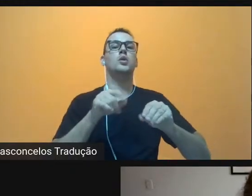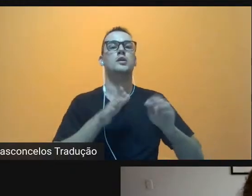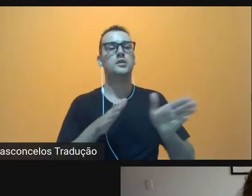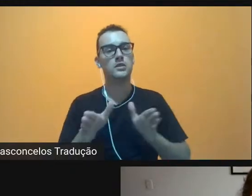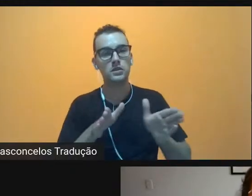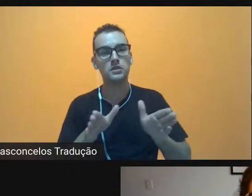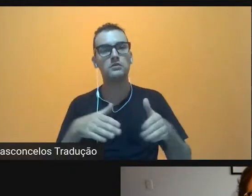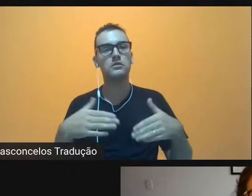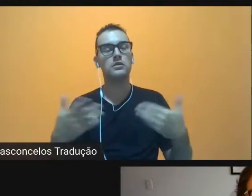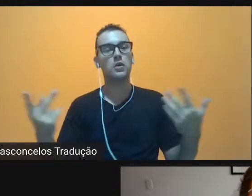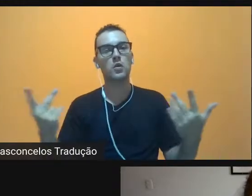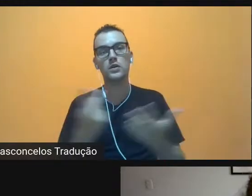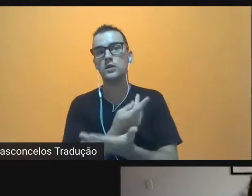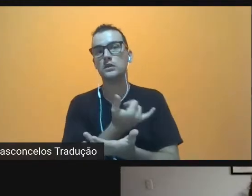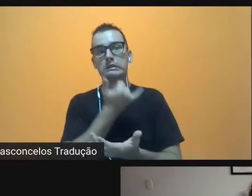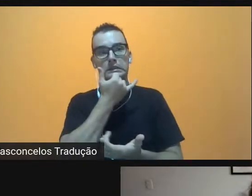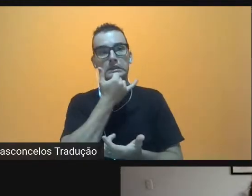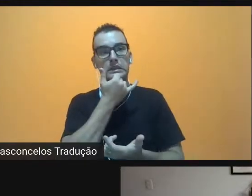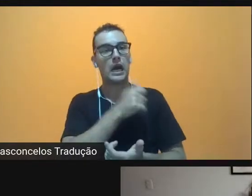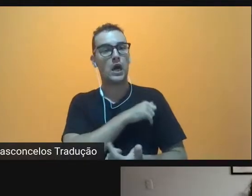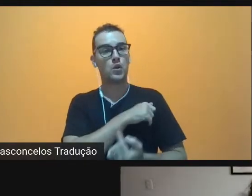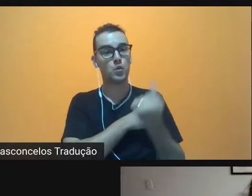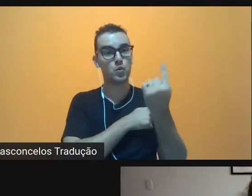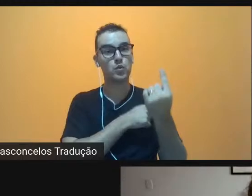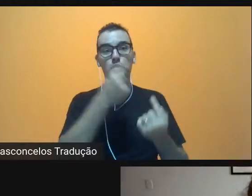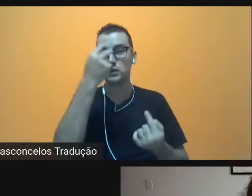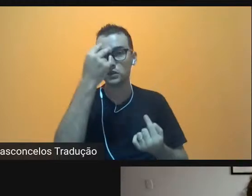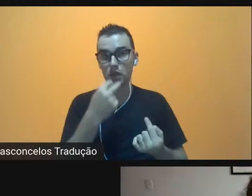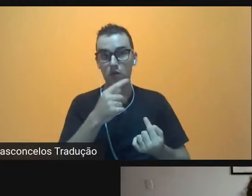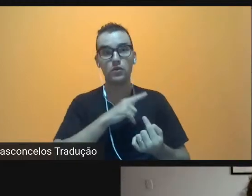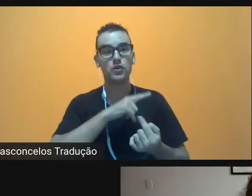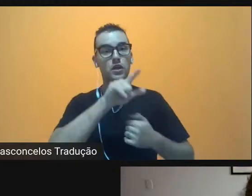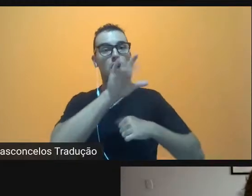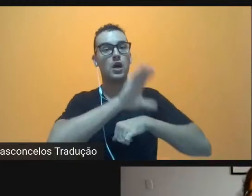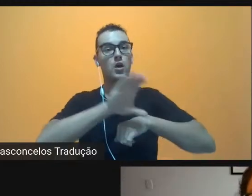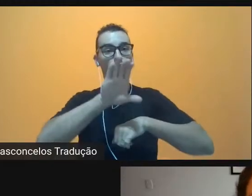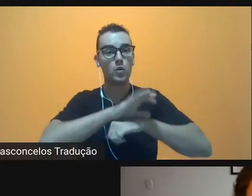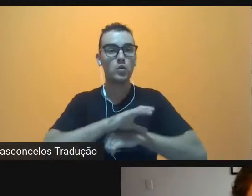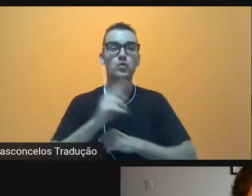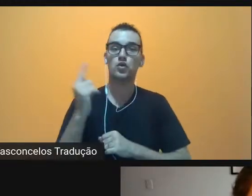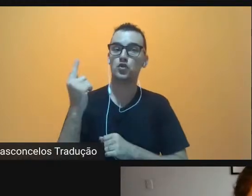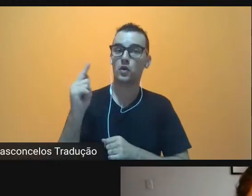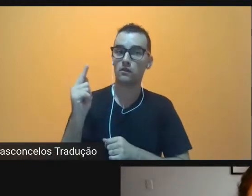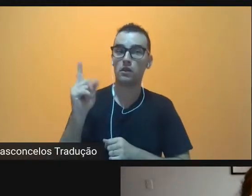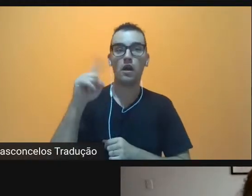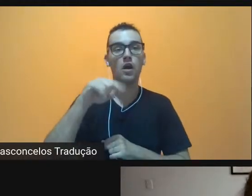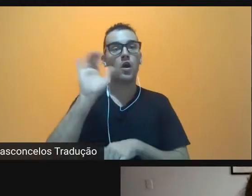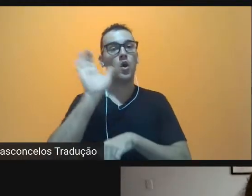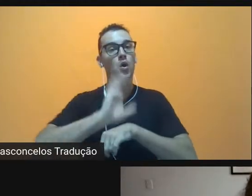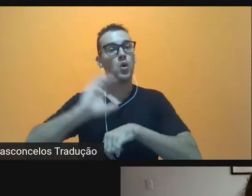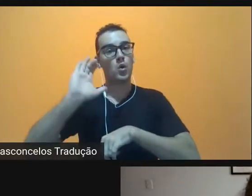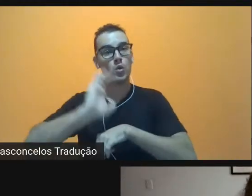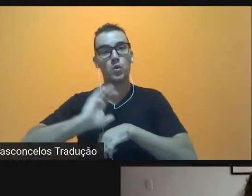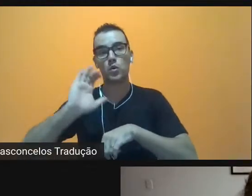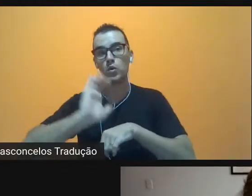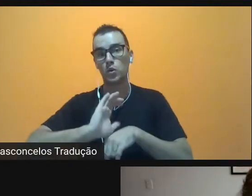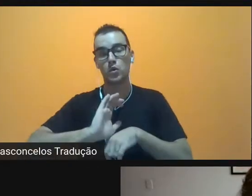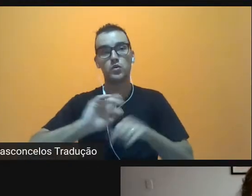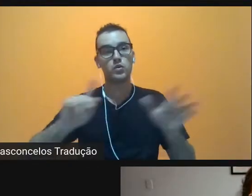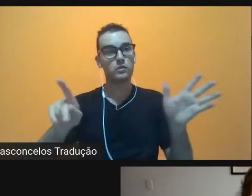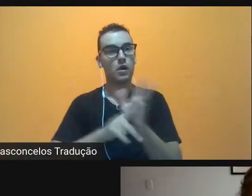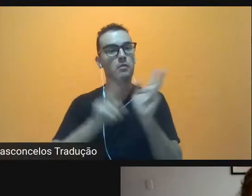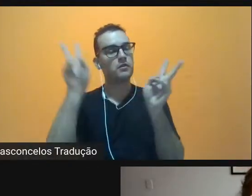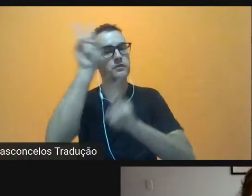uma situação de um aluno cego inscrito num curso de geografia, um curso que é muito visual, né, que